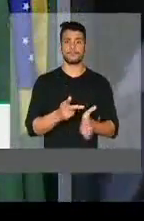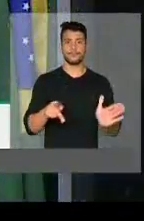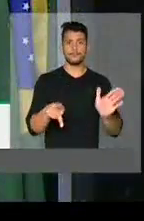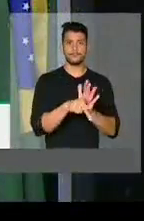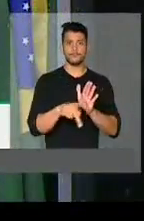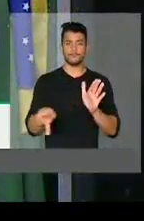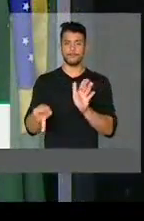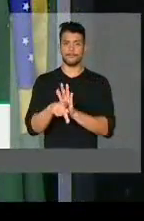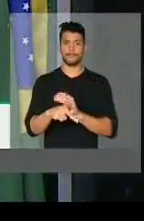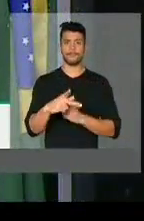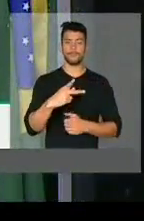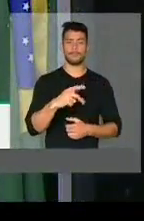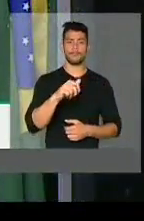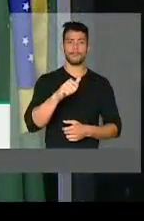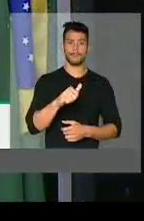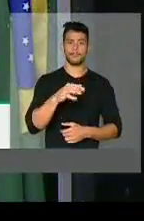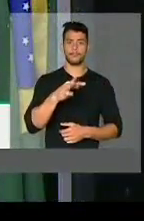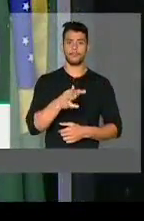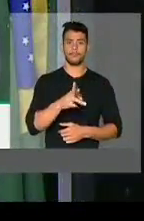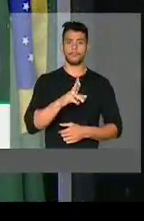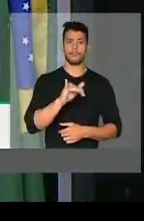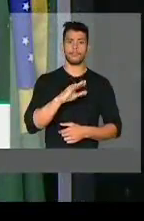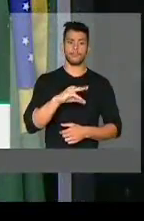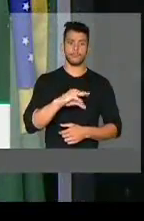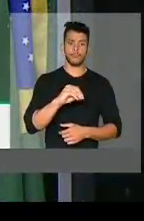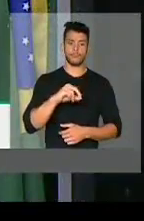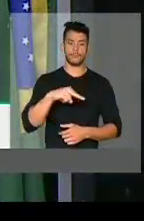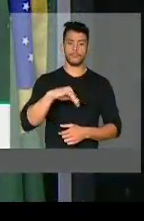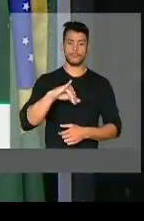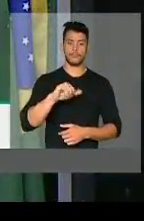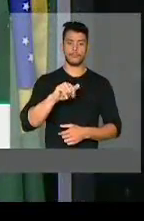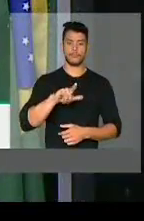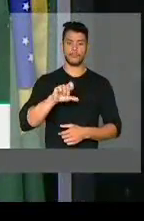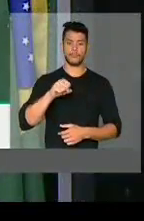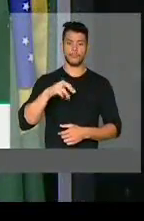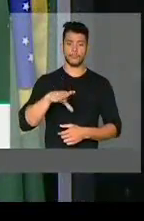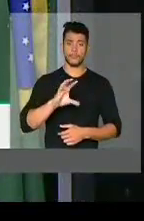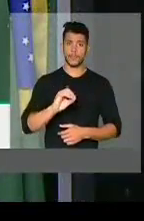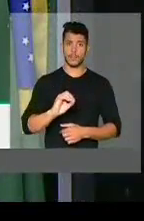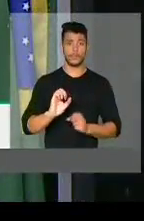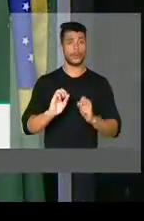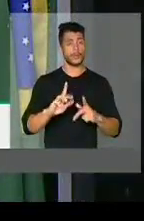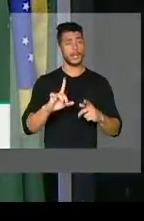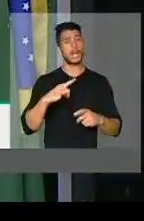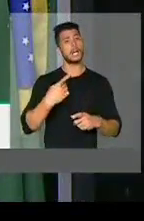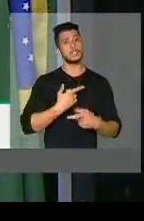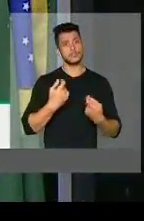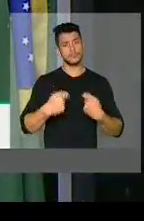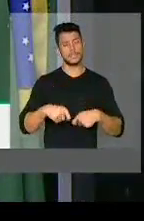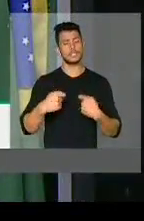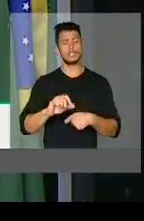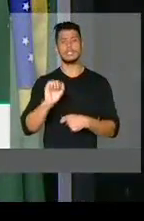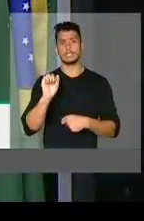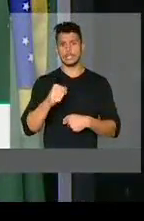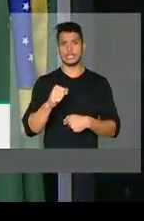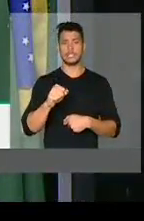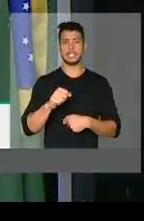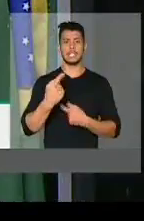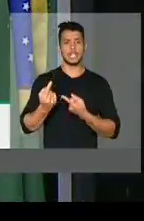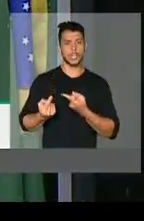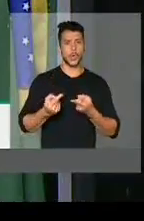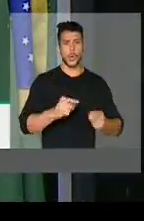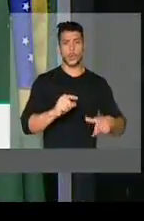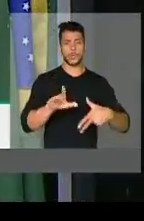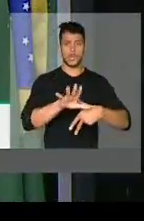Portanto, ainda que o combate à corrupção seja, sob todos os argumentos, um desafio que temos de